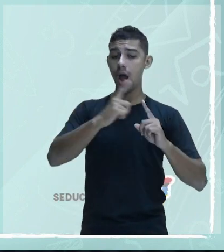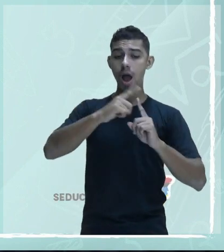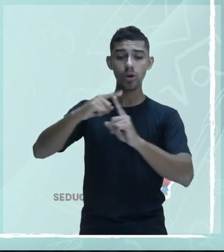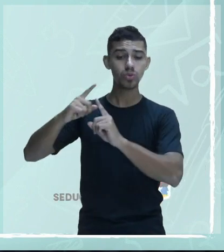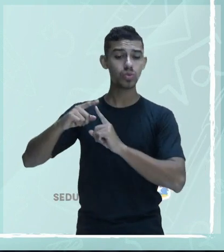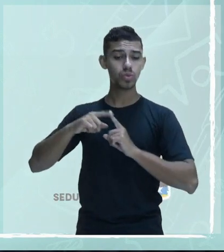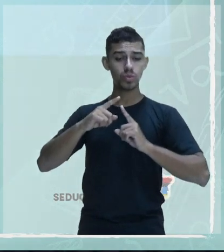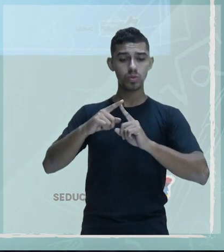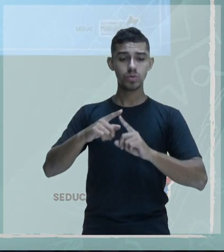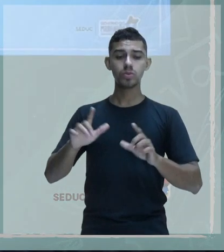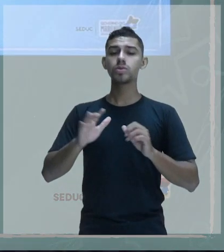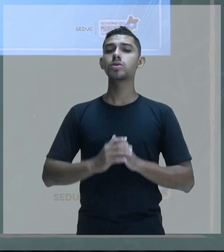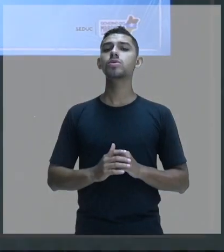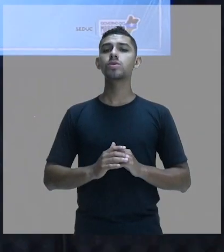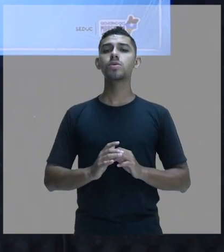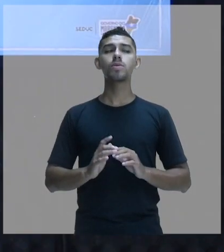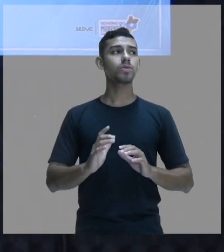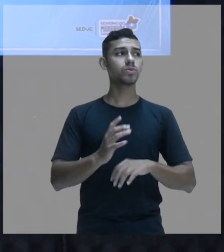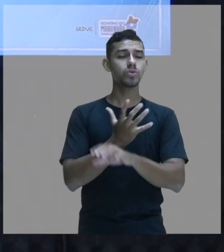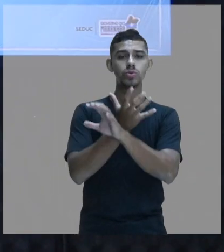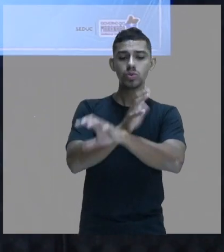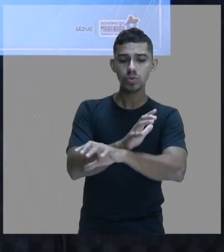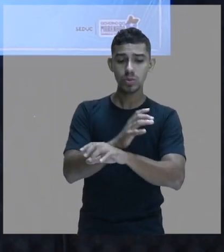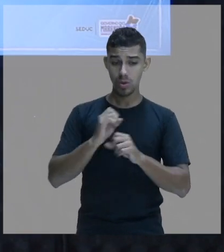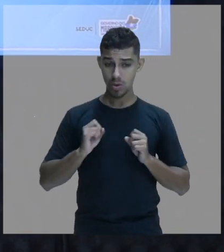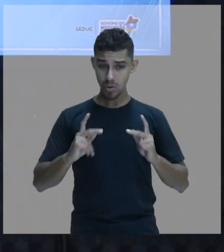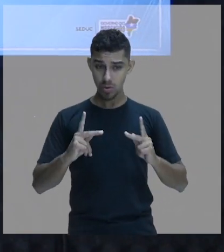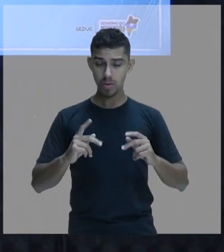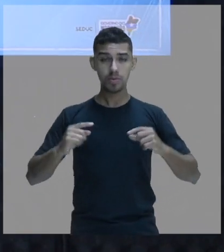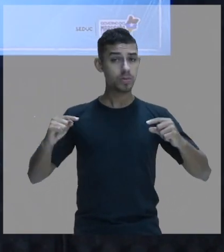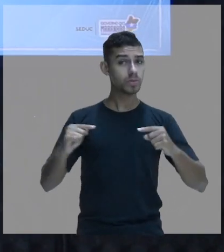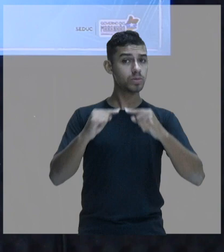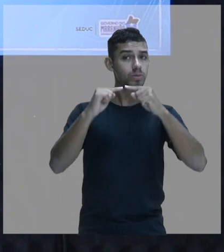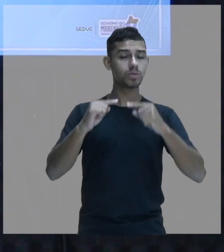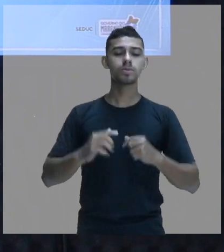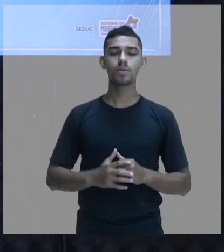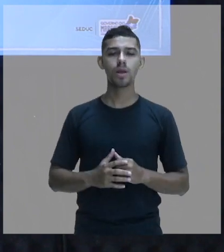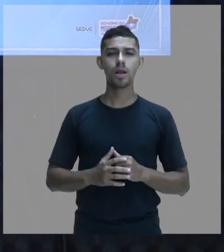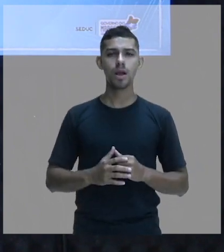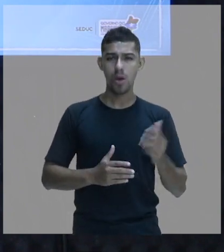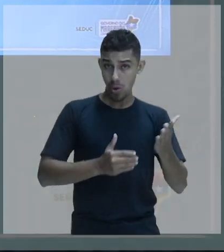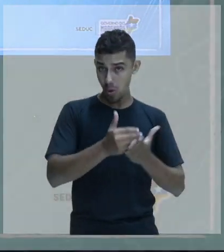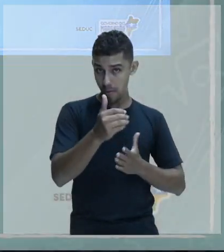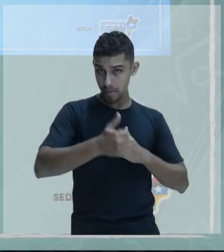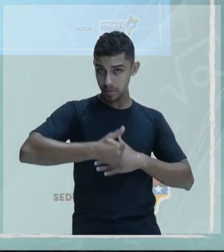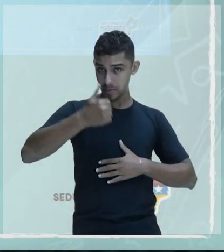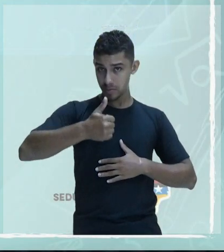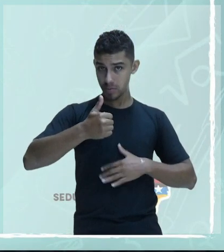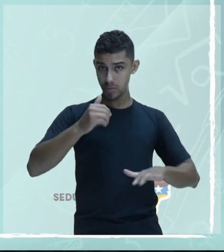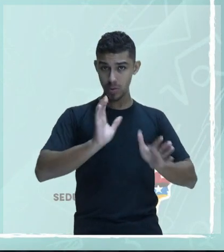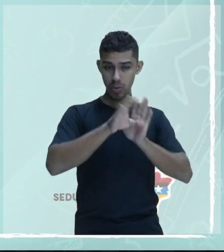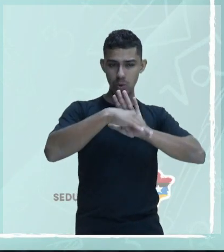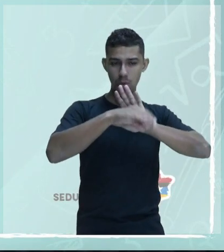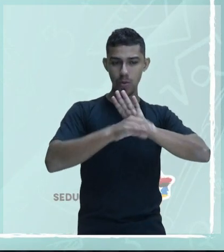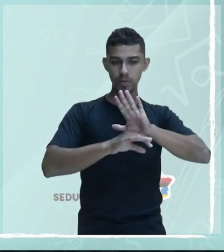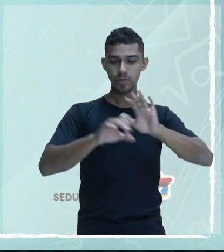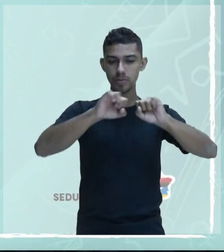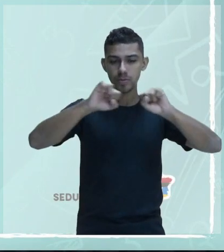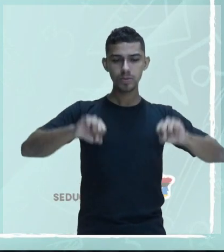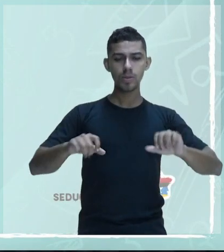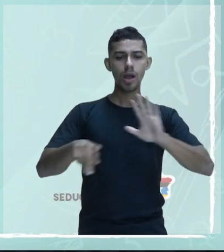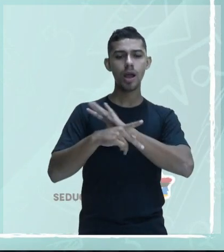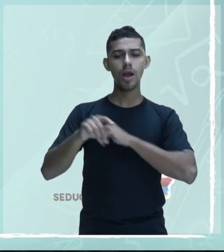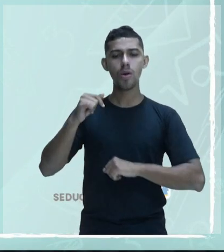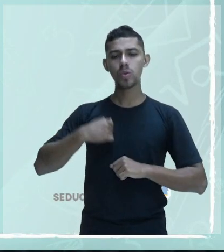sistema e os ligamentos, tá certo? Então vamos lá. O conceito. Um sistema é um conjunto de elementos